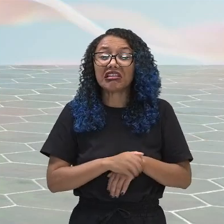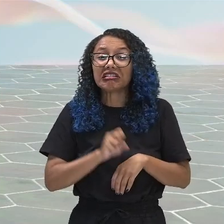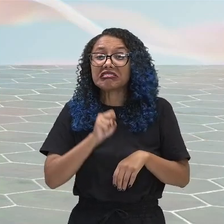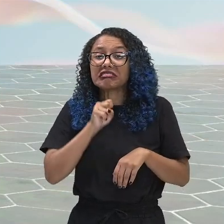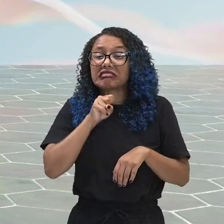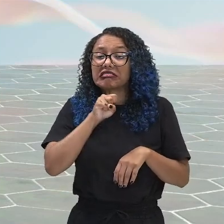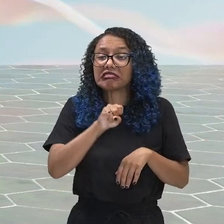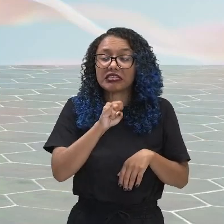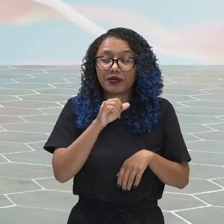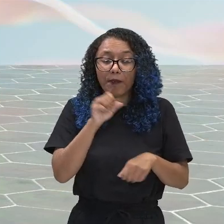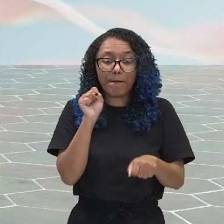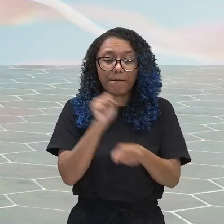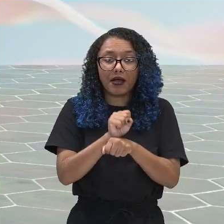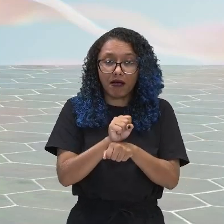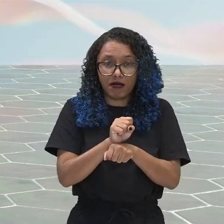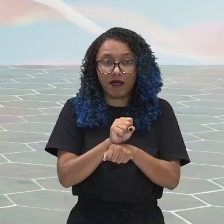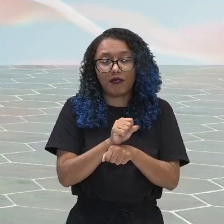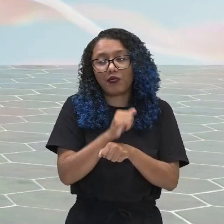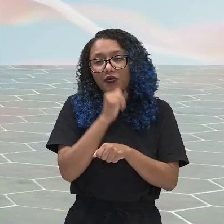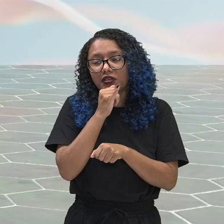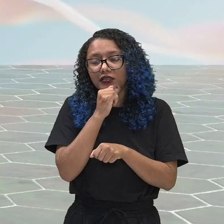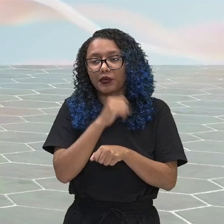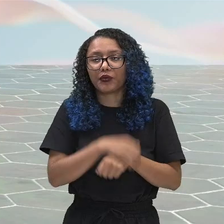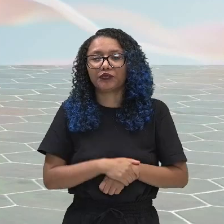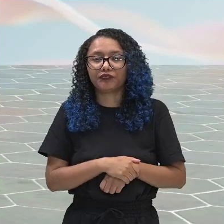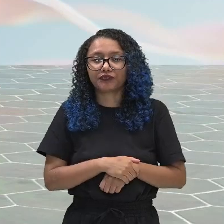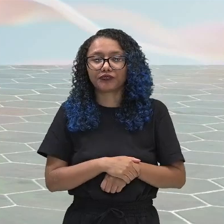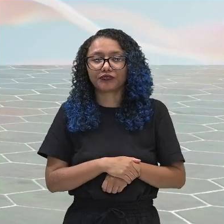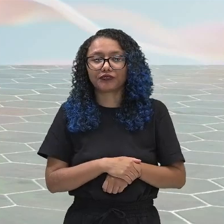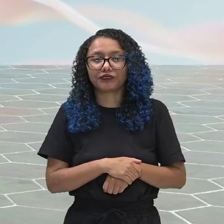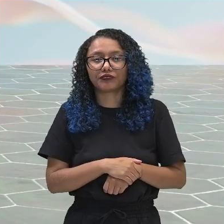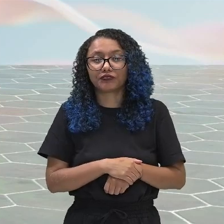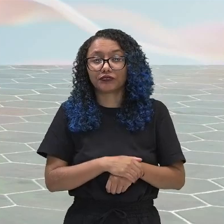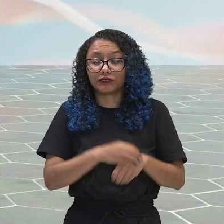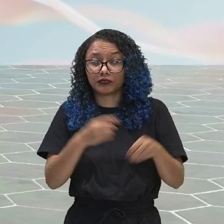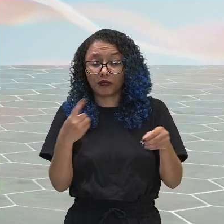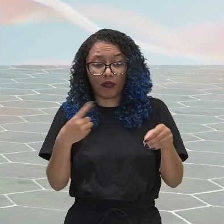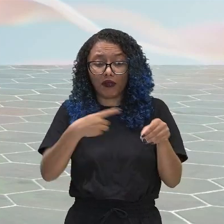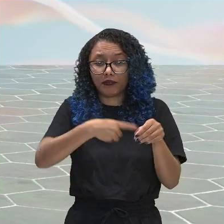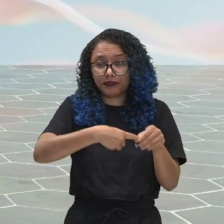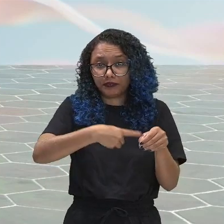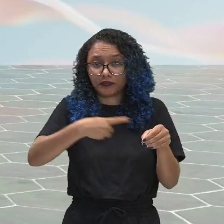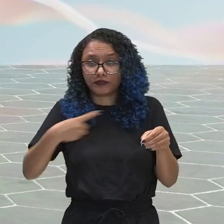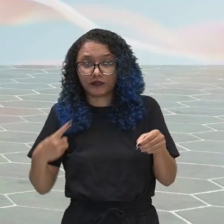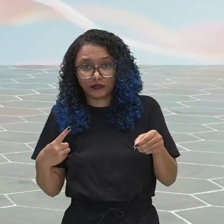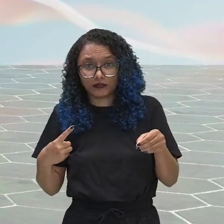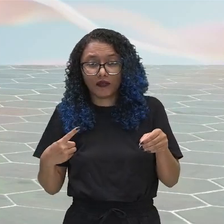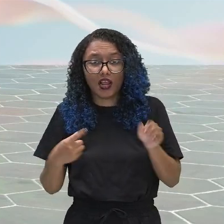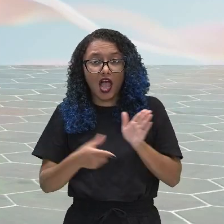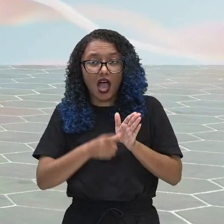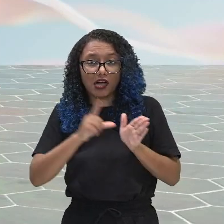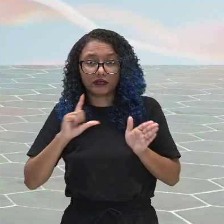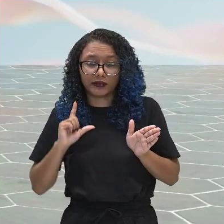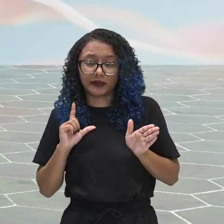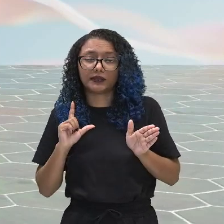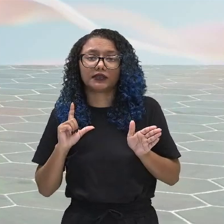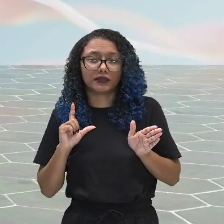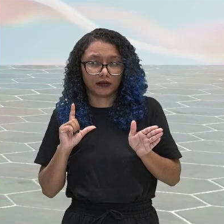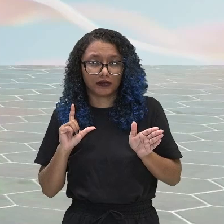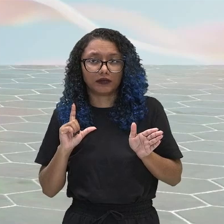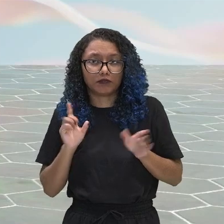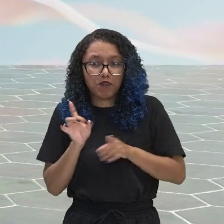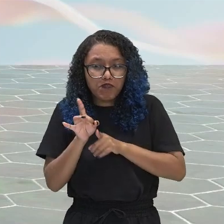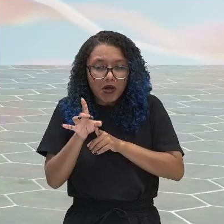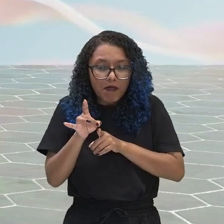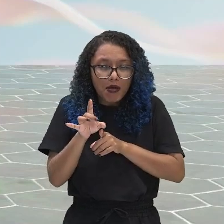ou seja, por mais que ocorra a retirada do pênis do órgão feminino antes